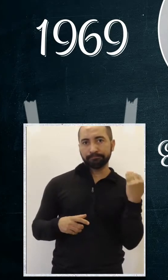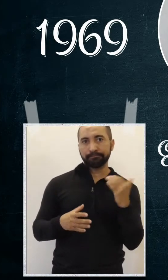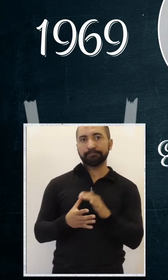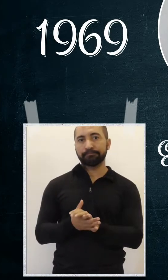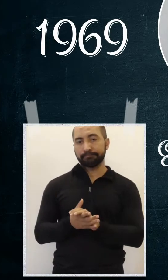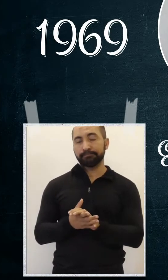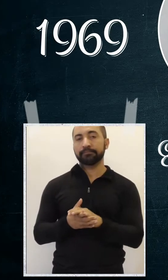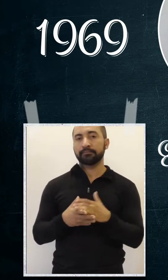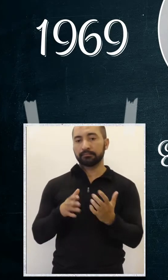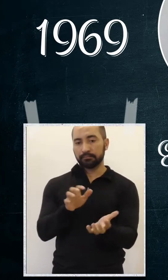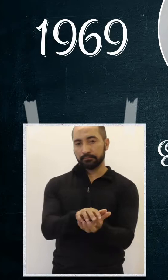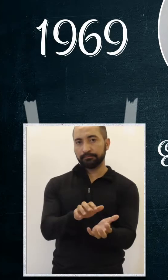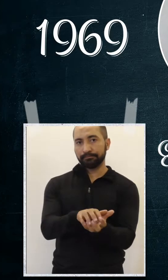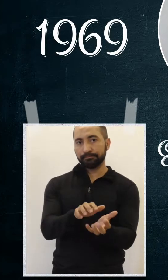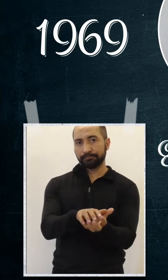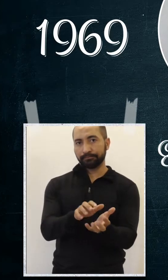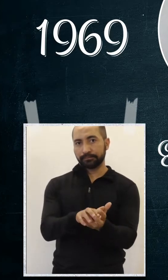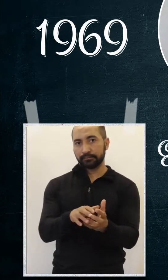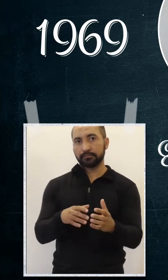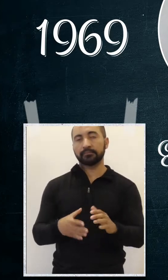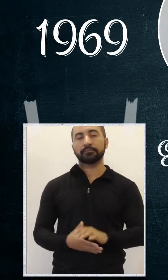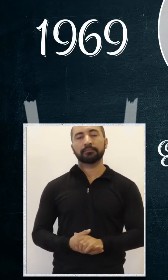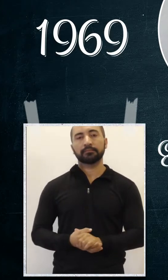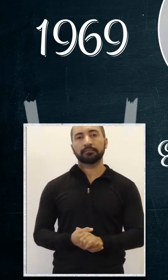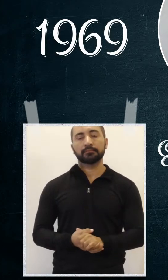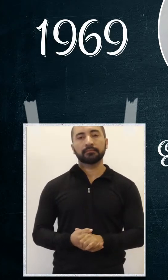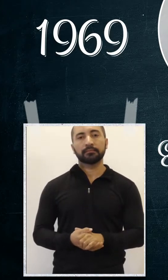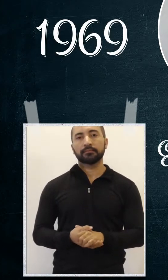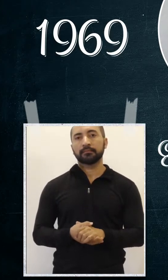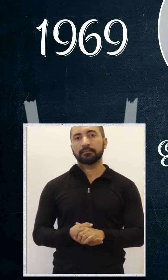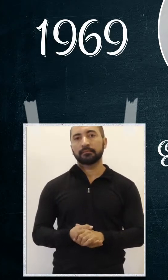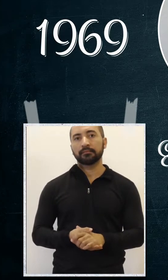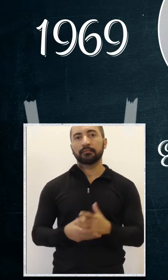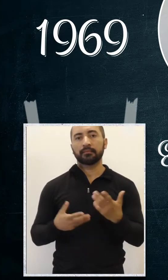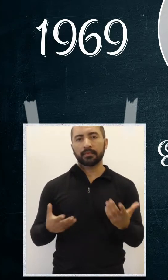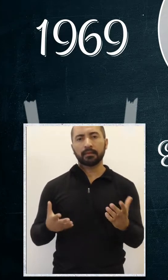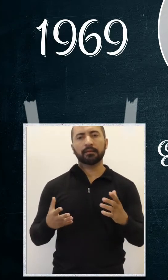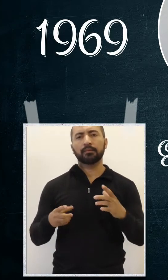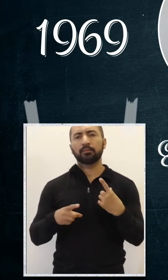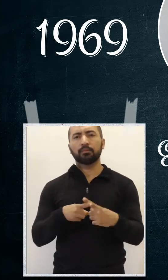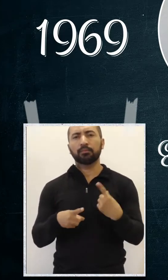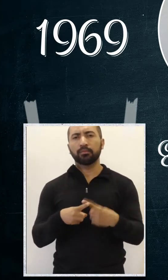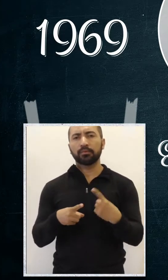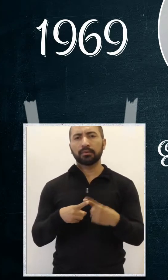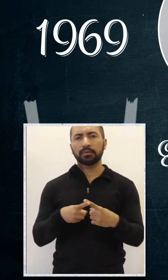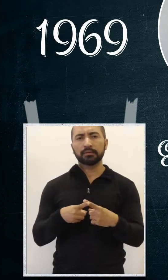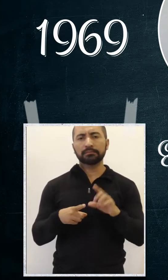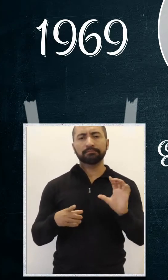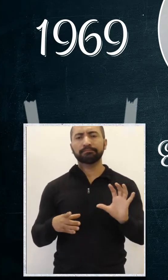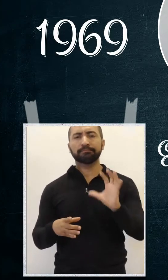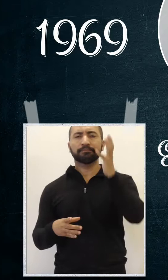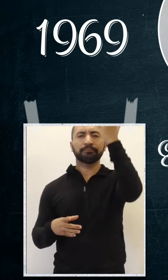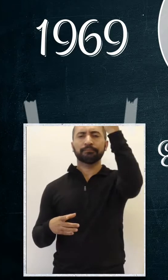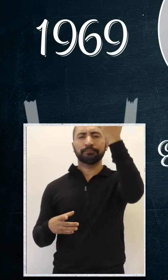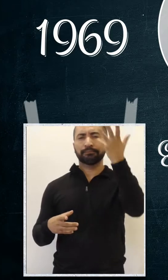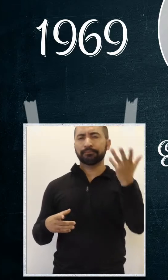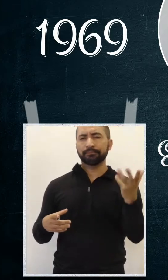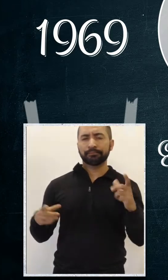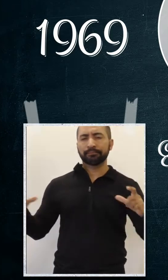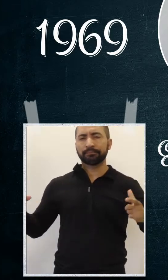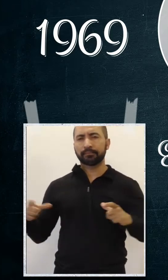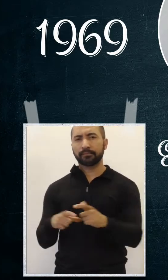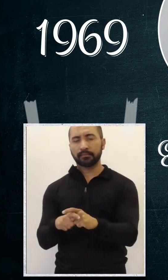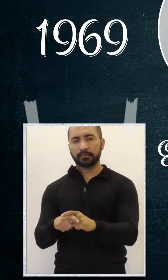longo do recife dessas praias. Assim, a fim de indicar quais fatores estressantes podem estar levando à redução e ou extinção local